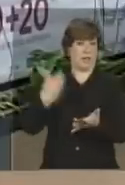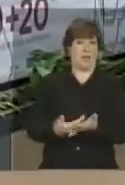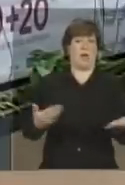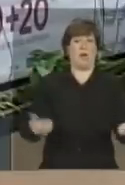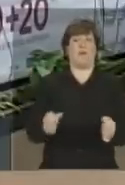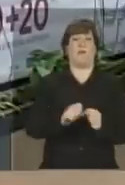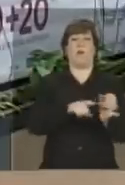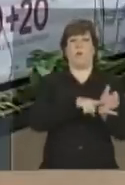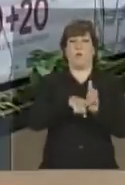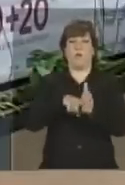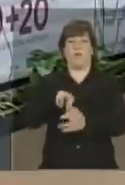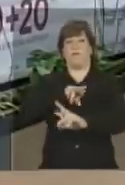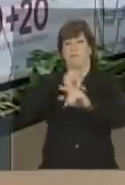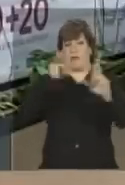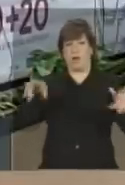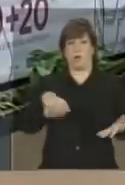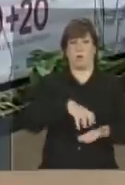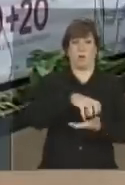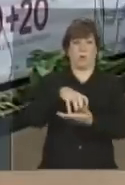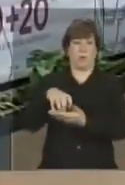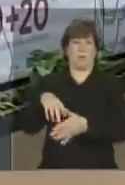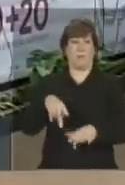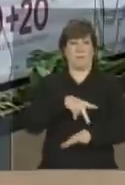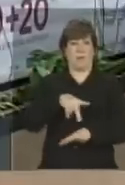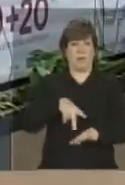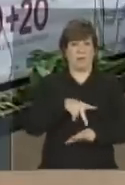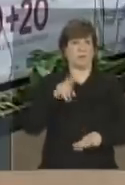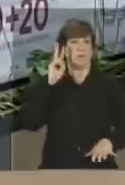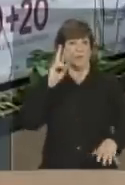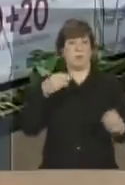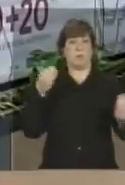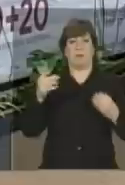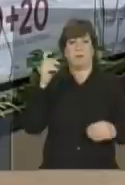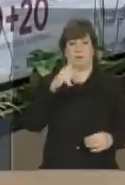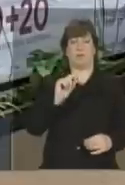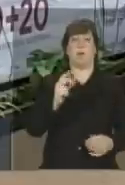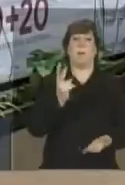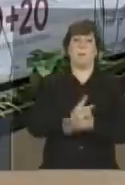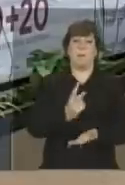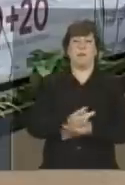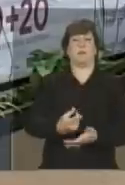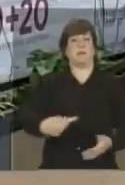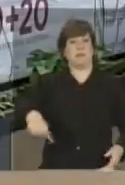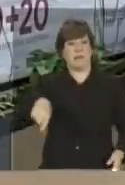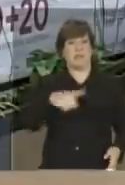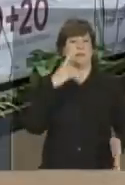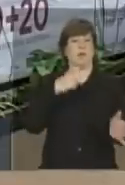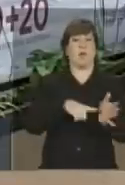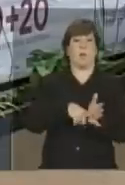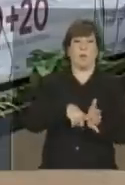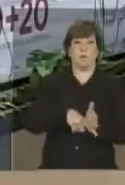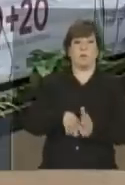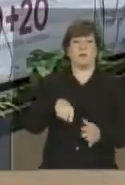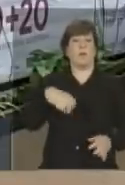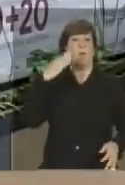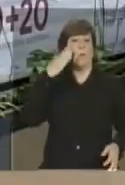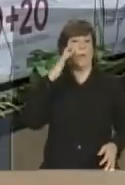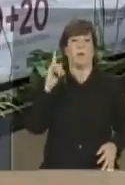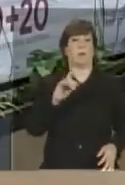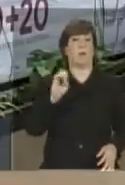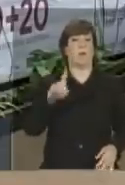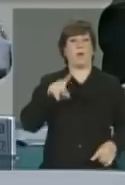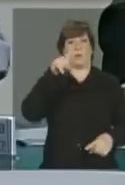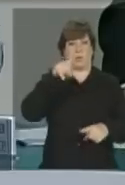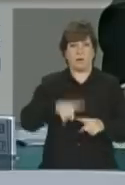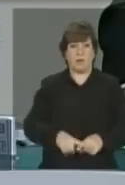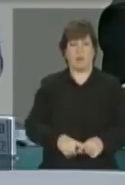em vários grupos de países a respeito dos mandatos, a respeito das dificuldades, mesmo nessas consultas, o entendimento não é de total convergência.